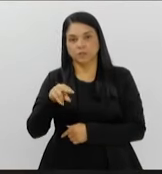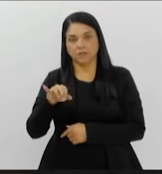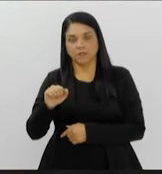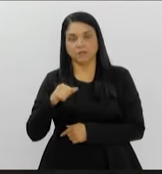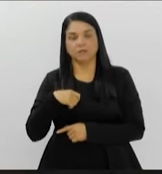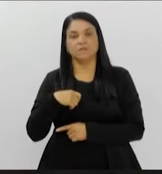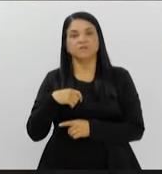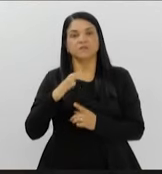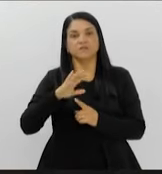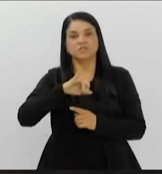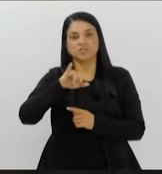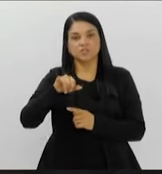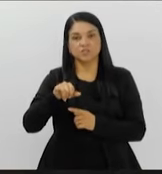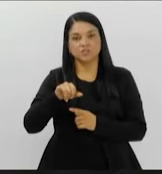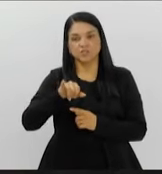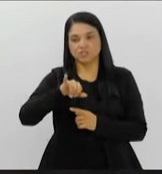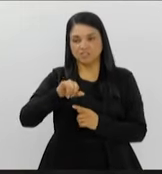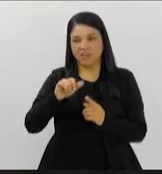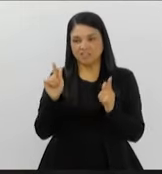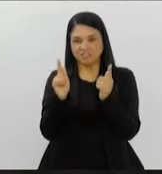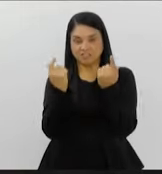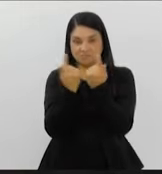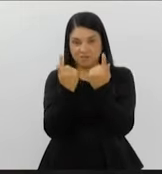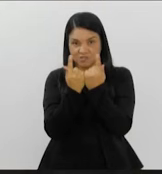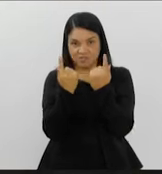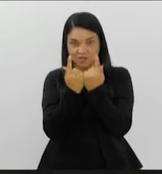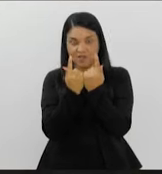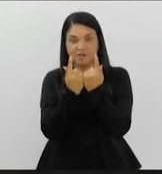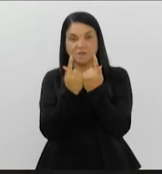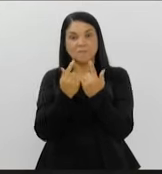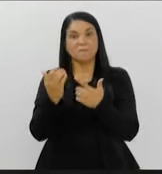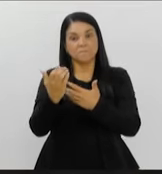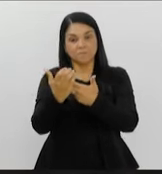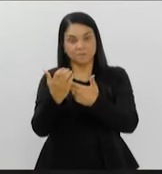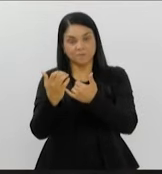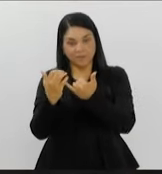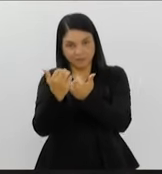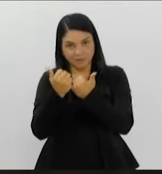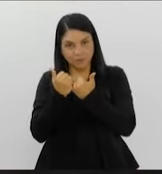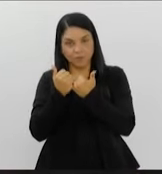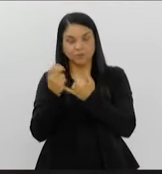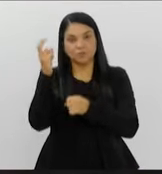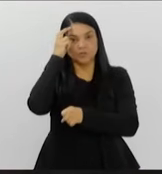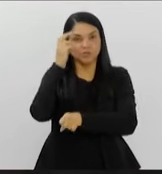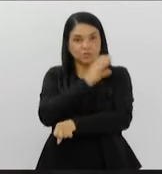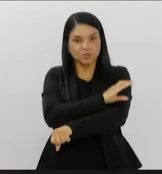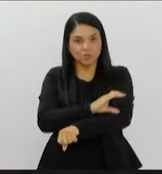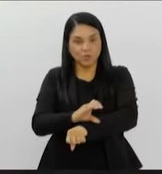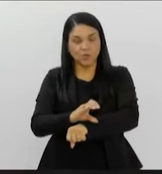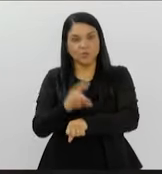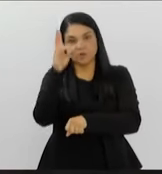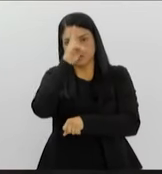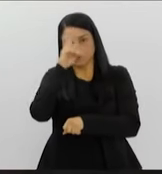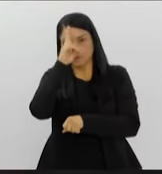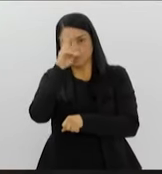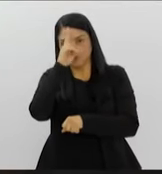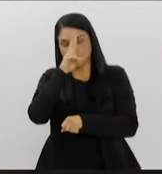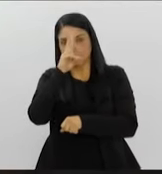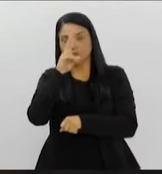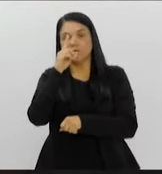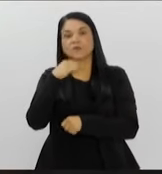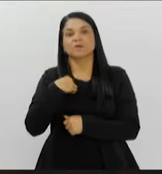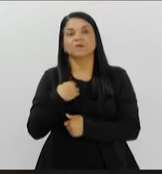da Paz, em Magé, como patrimônio material histórico, cultural, turístico e paisagístico do Estado do Rio de